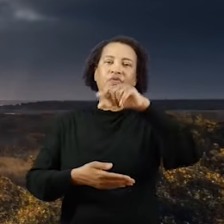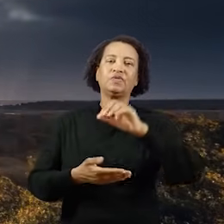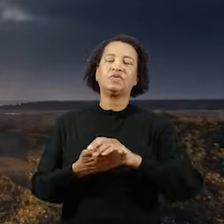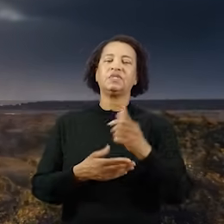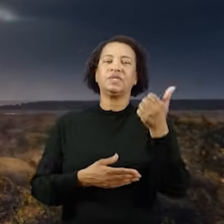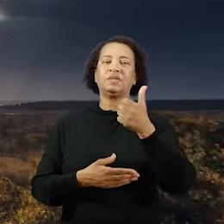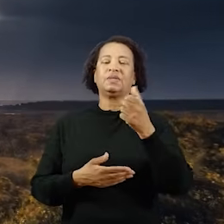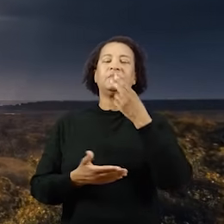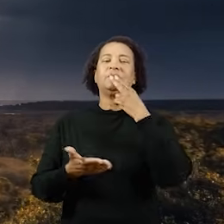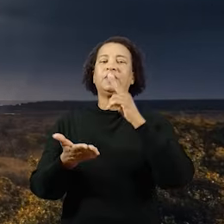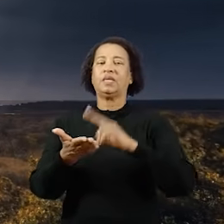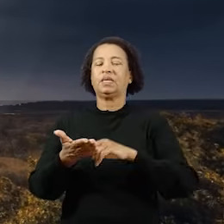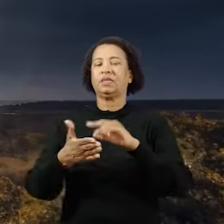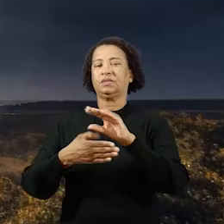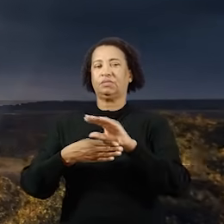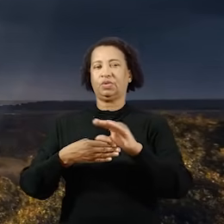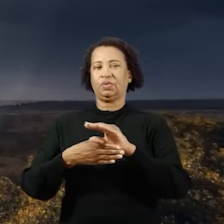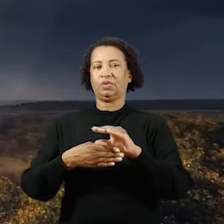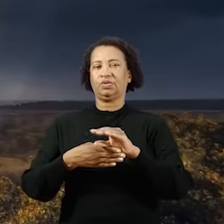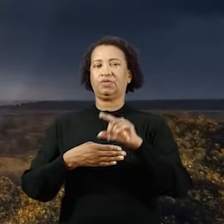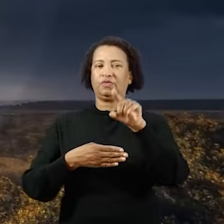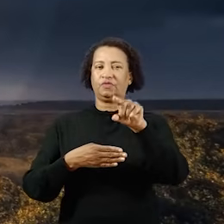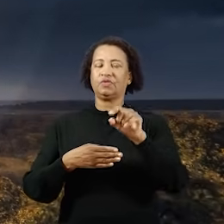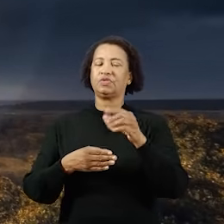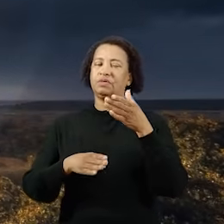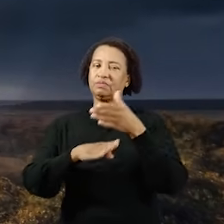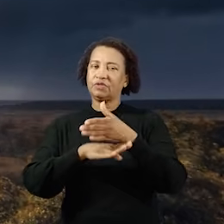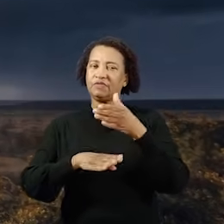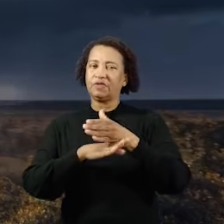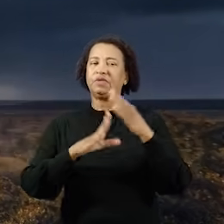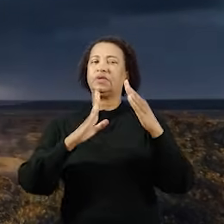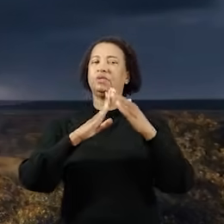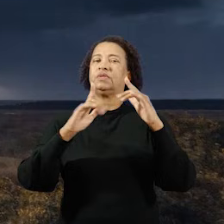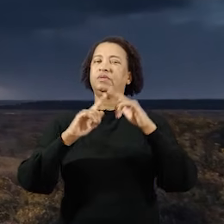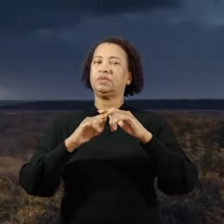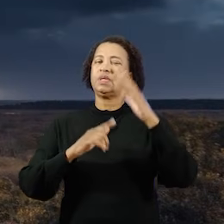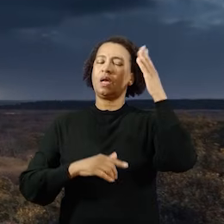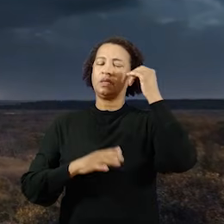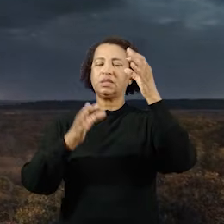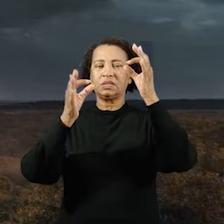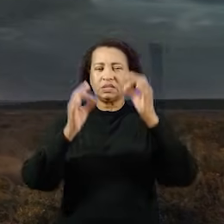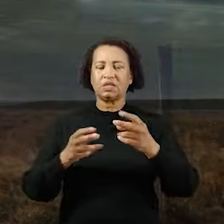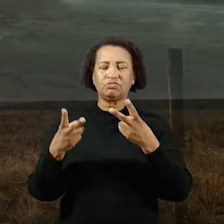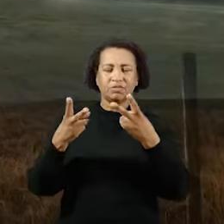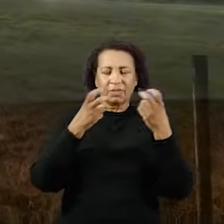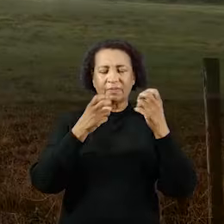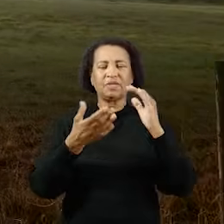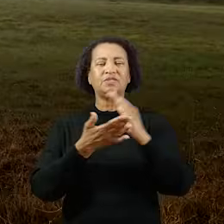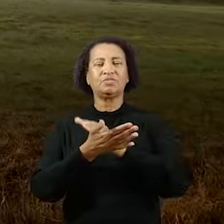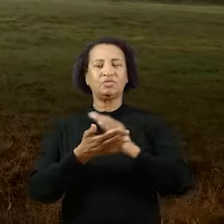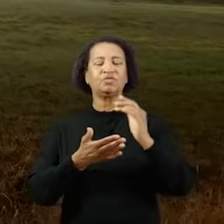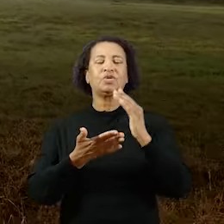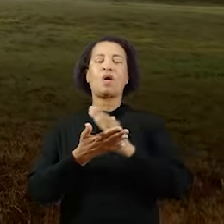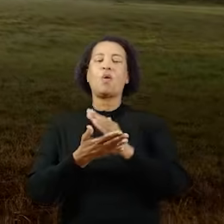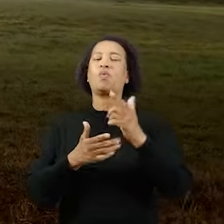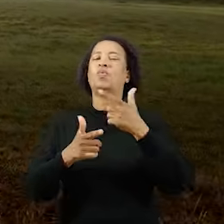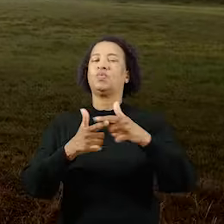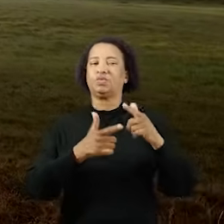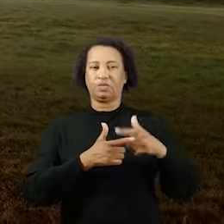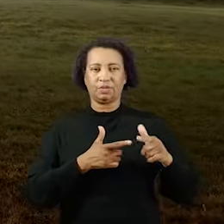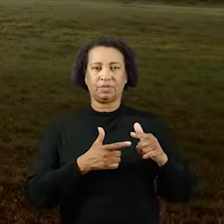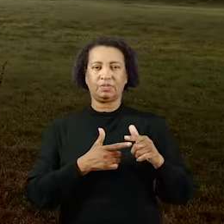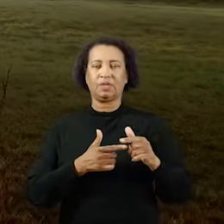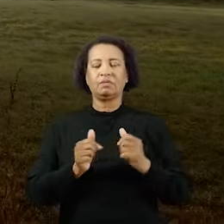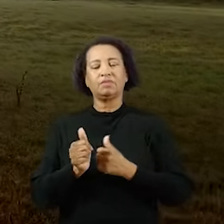da primeira carta de Paulo aos Coríntios. Se você está frequentando uma igreja, tenho certeza que já percebeu alguns desses problemas